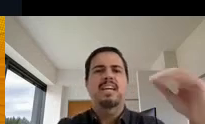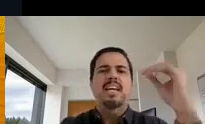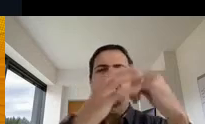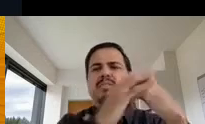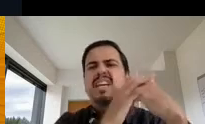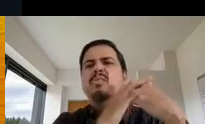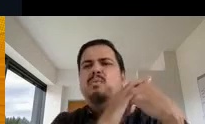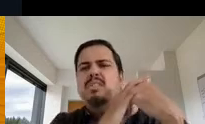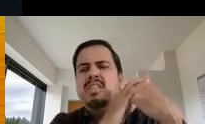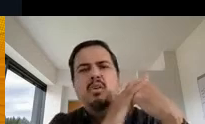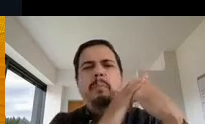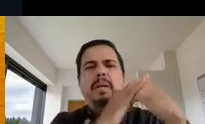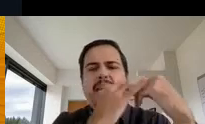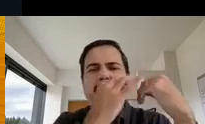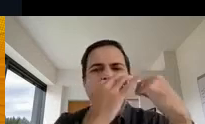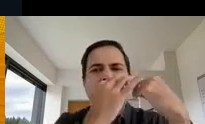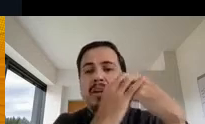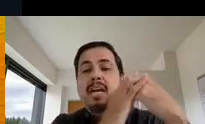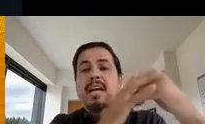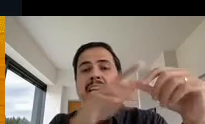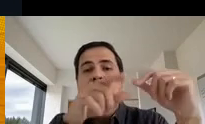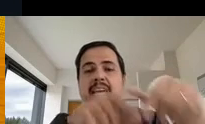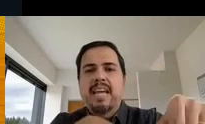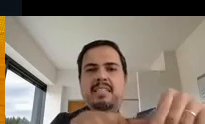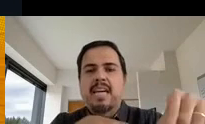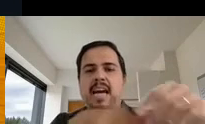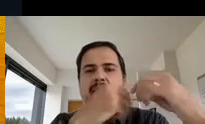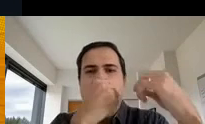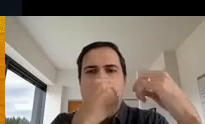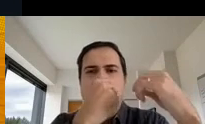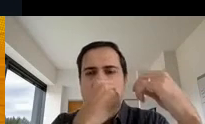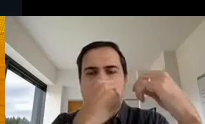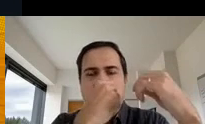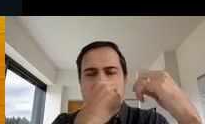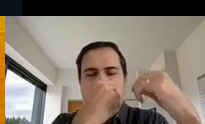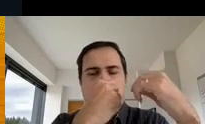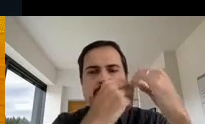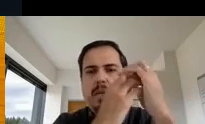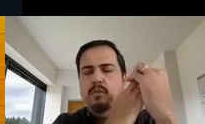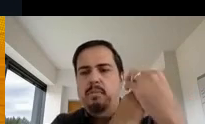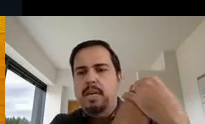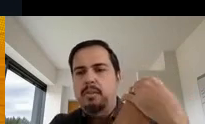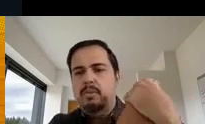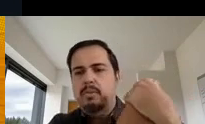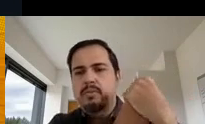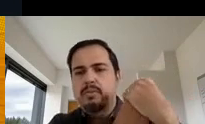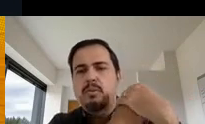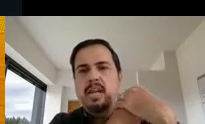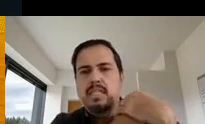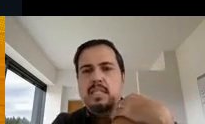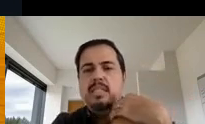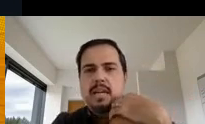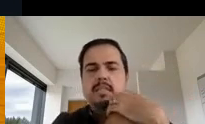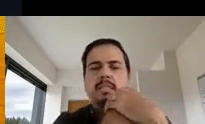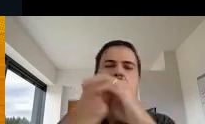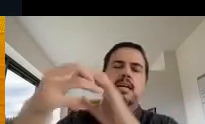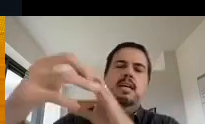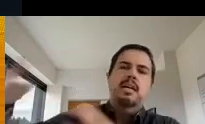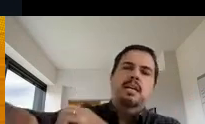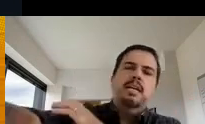vocês vão ver aquela coisa, que quem não usa isso é incompetente. Esses caras que são hoje analfabetos